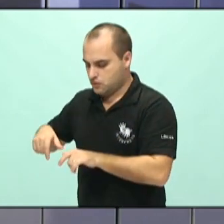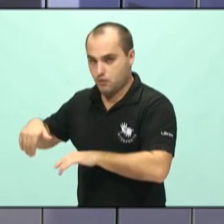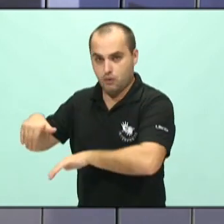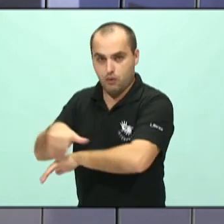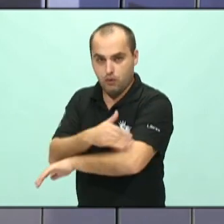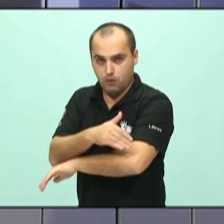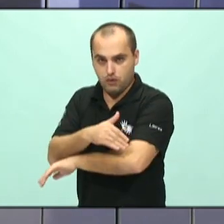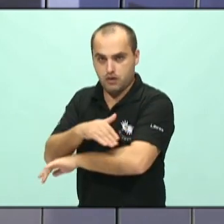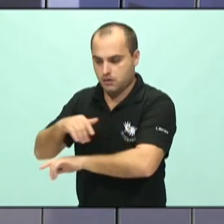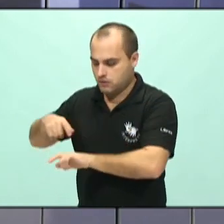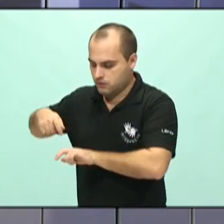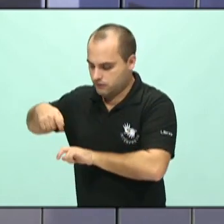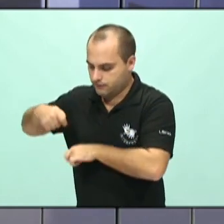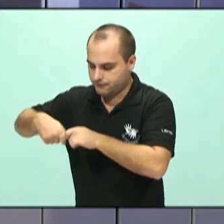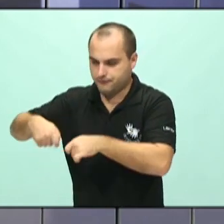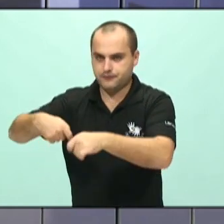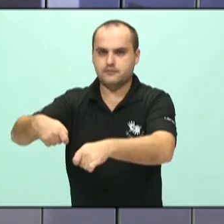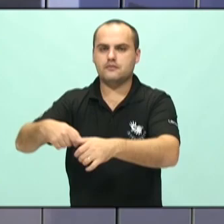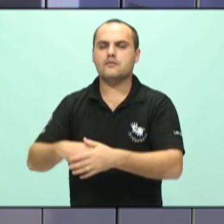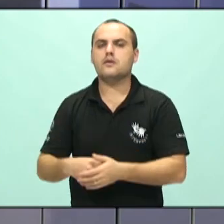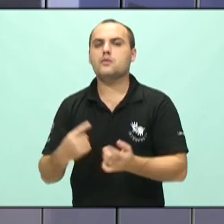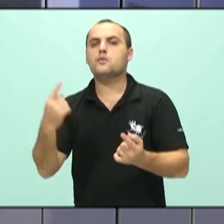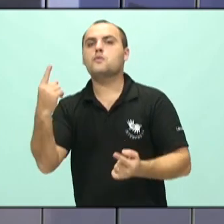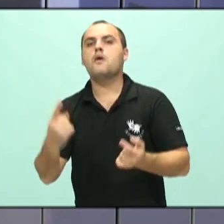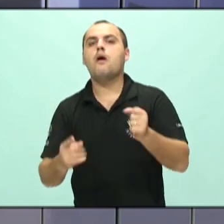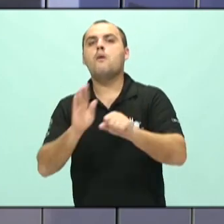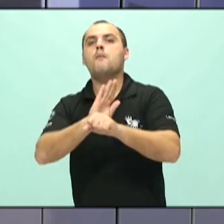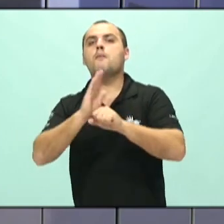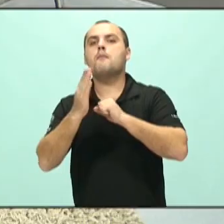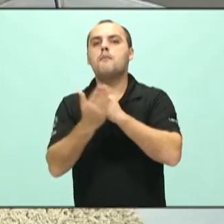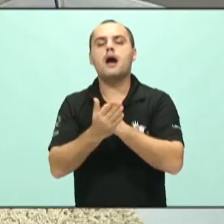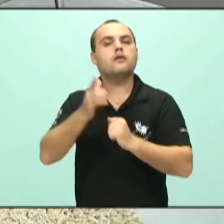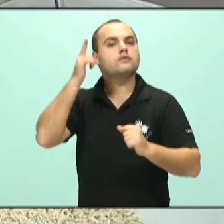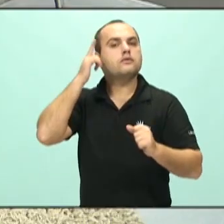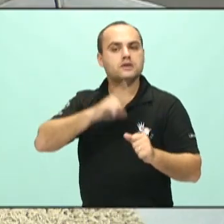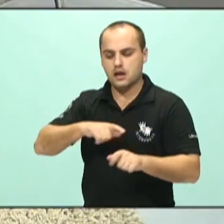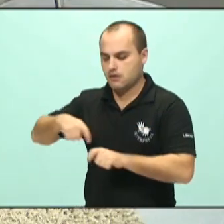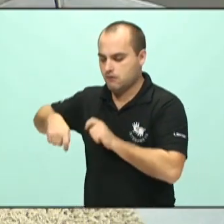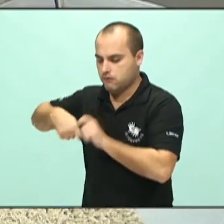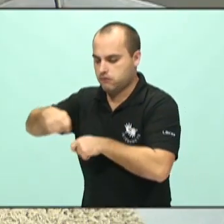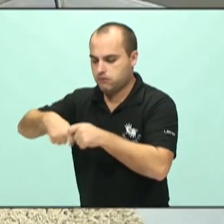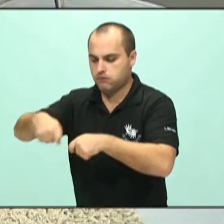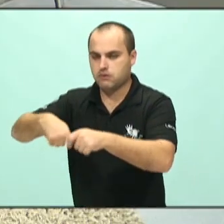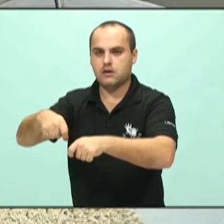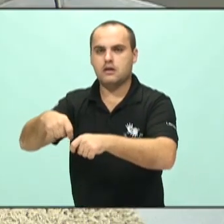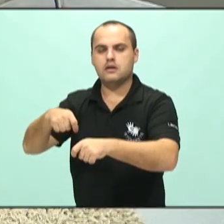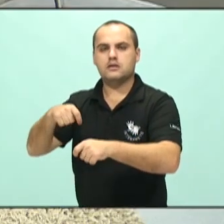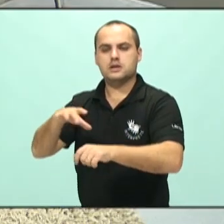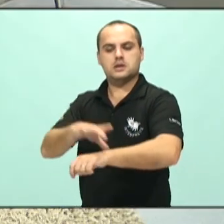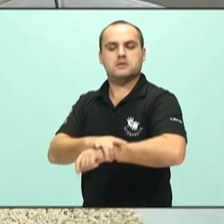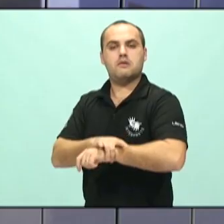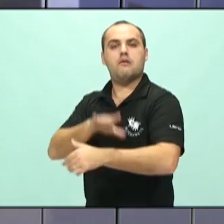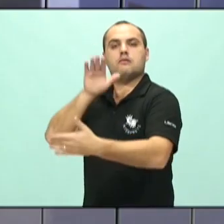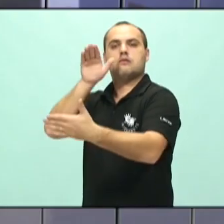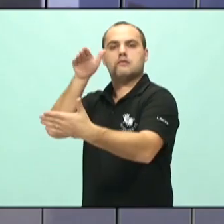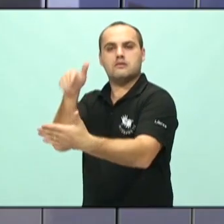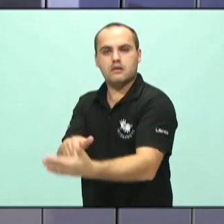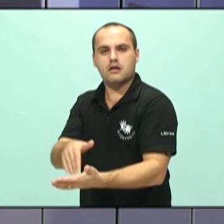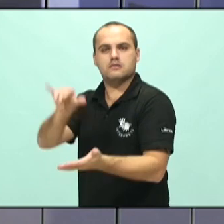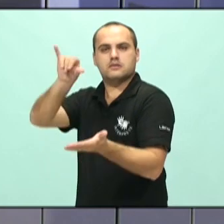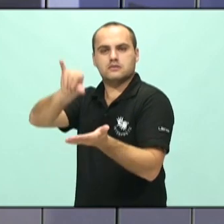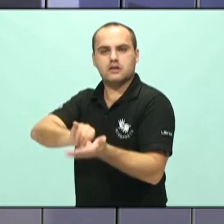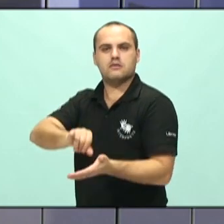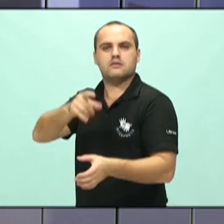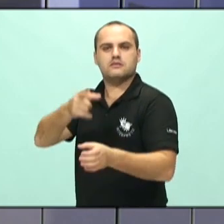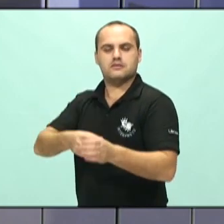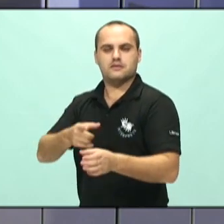de Itajaí que você consegue pegar uma ciclovia e ir com segurança até o centro da cidade, toda conectada e chegando no centro da cidade,